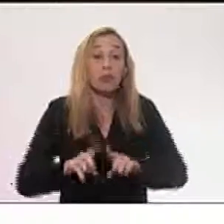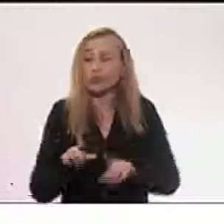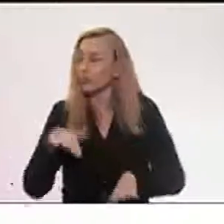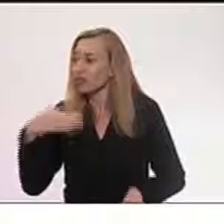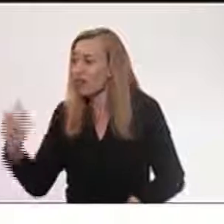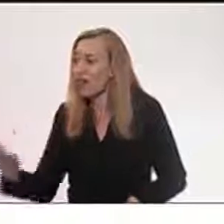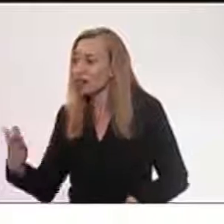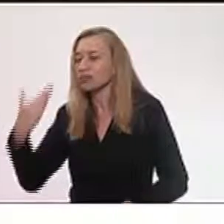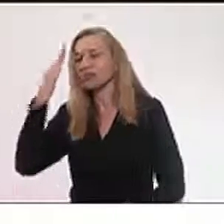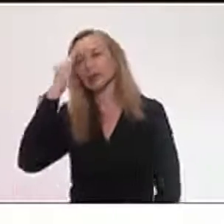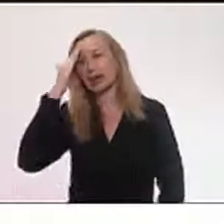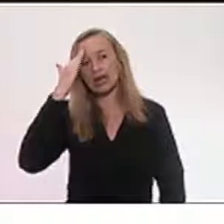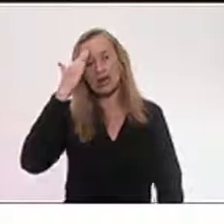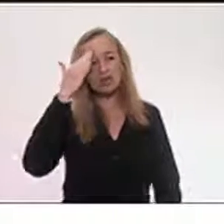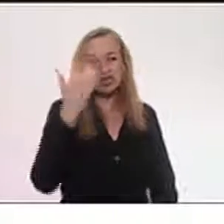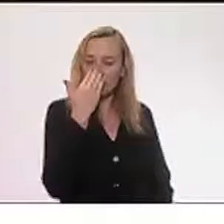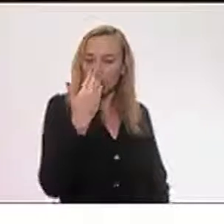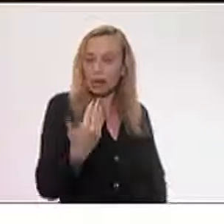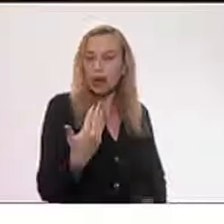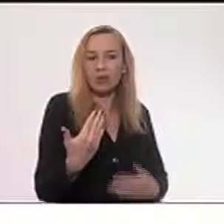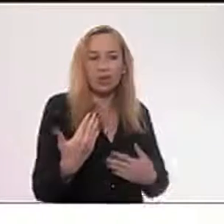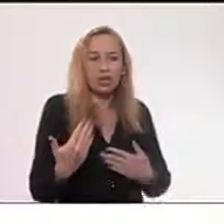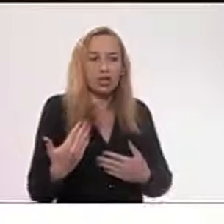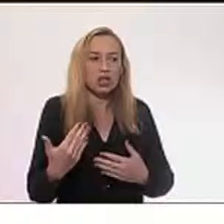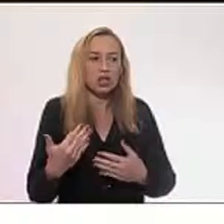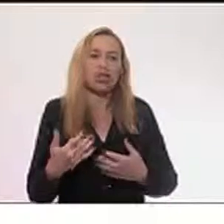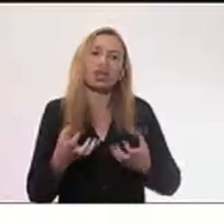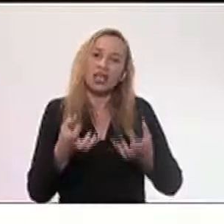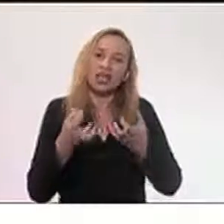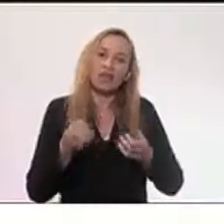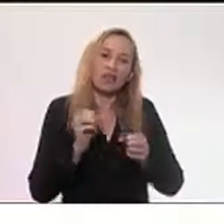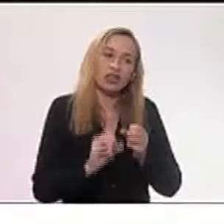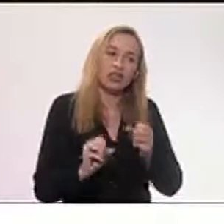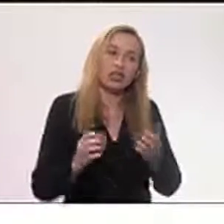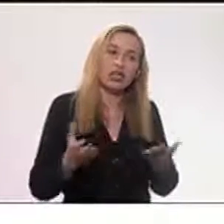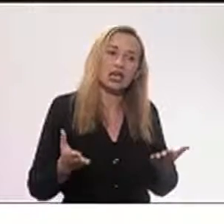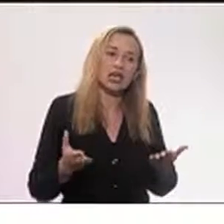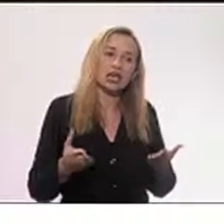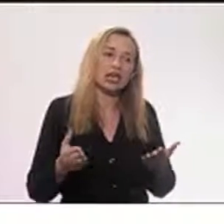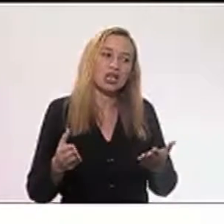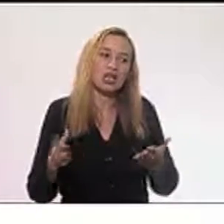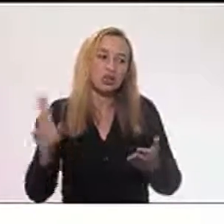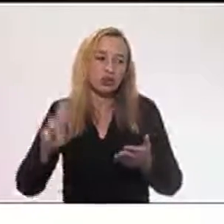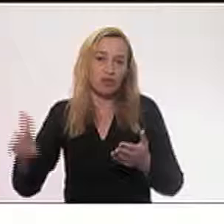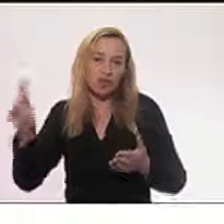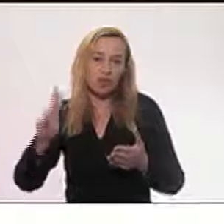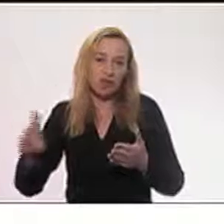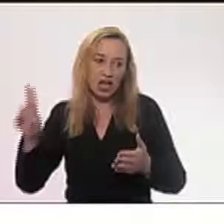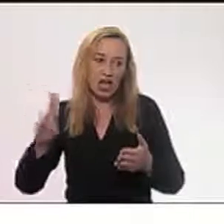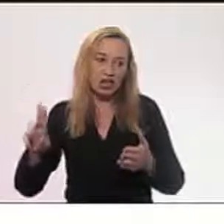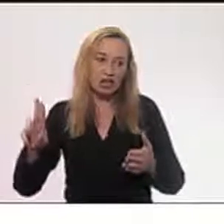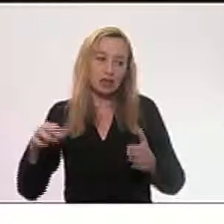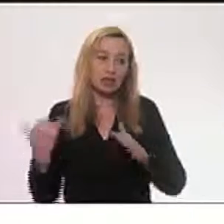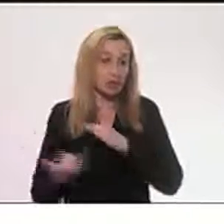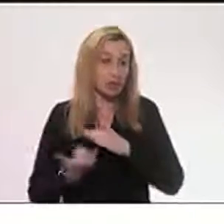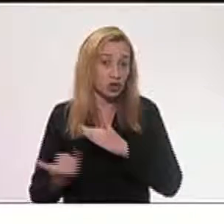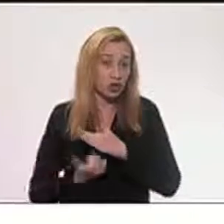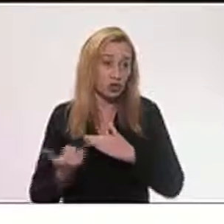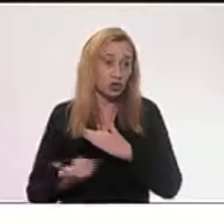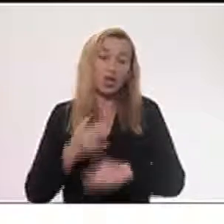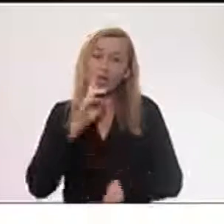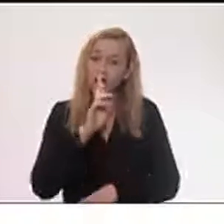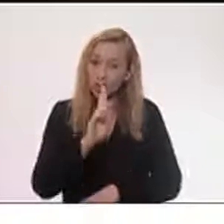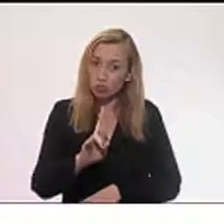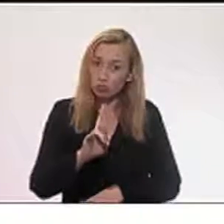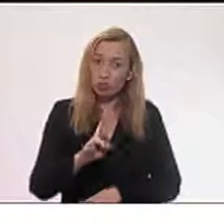se compreende o enfrentamento que ele busca fazer face às universidades públicas, aos institutos de pesquisa, que respondem, nunca